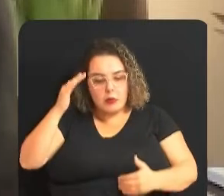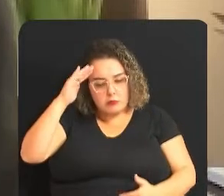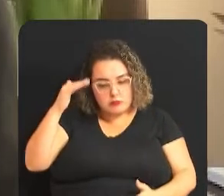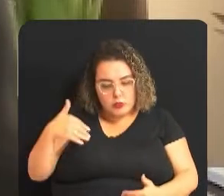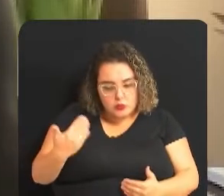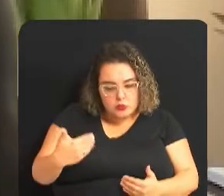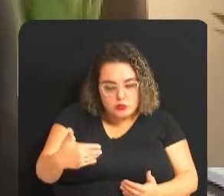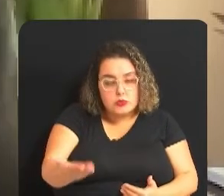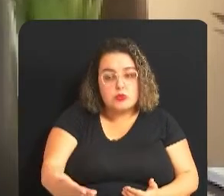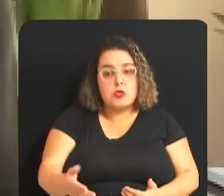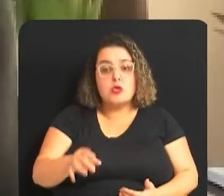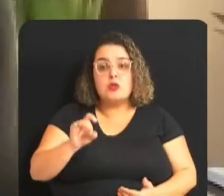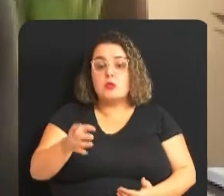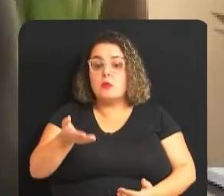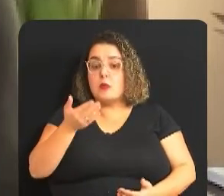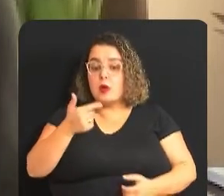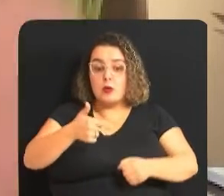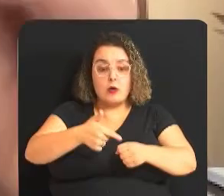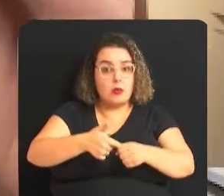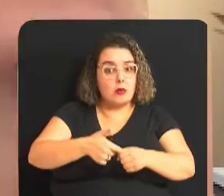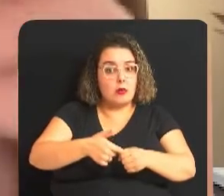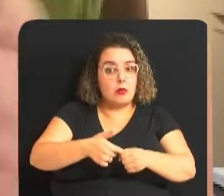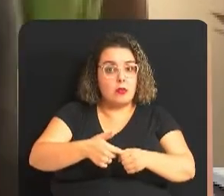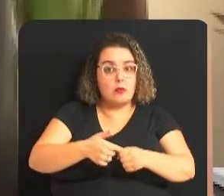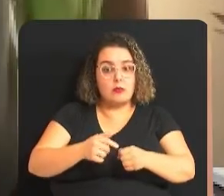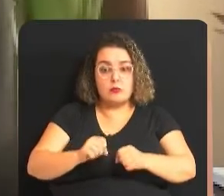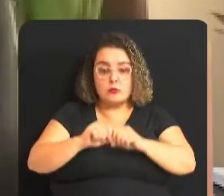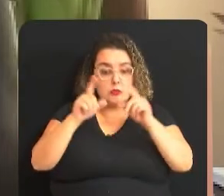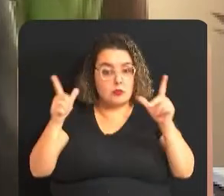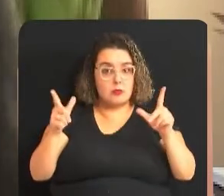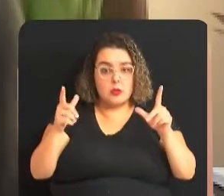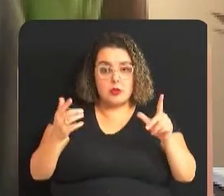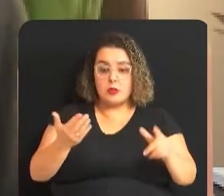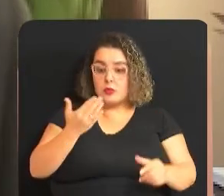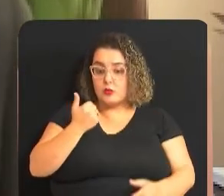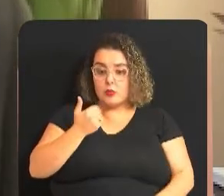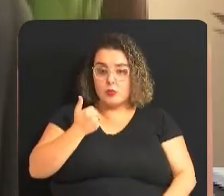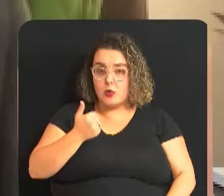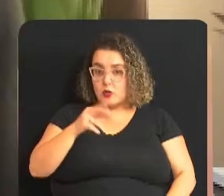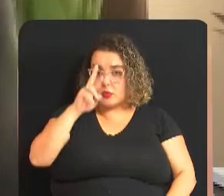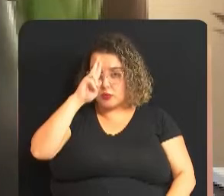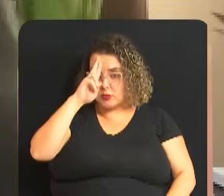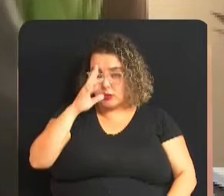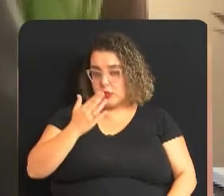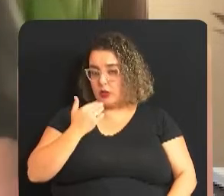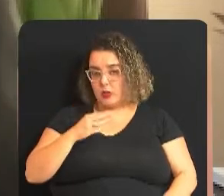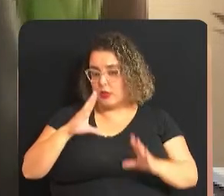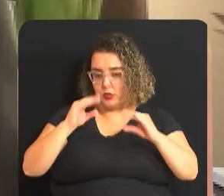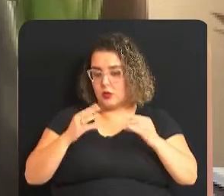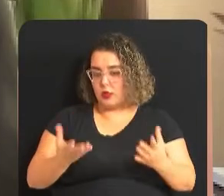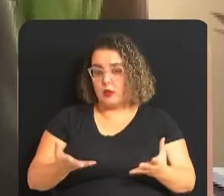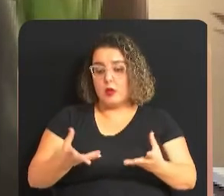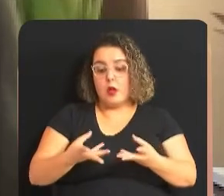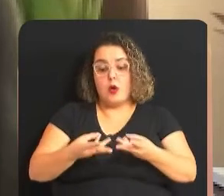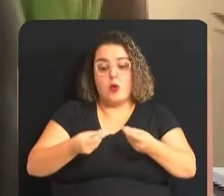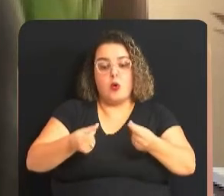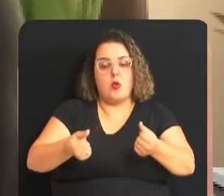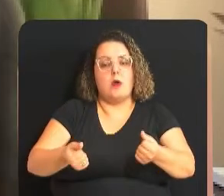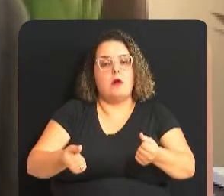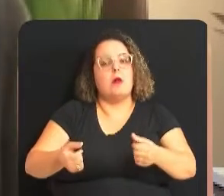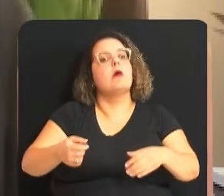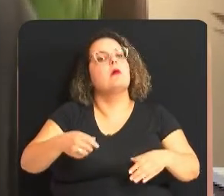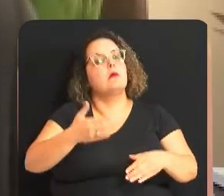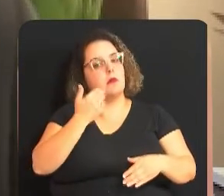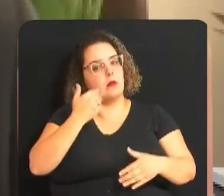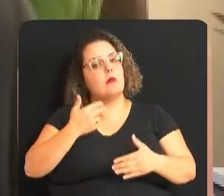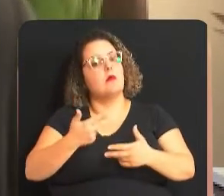Você só coloca gasolina de manhã, no almoço e na janta, para uma pessoa normal. E a qualidade da comida, sempre